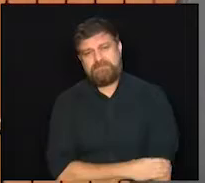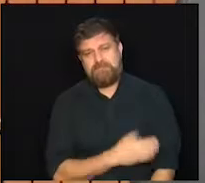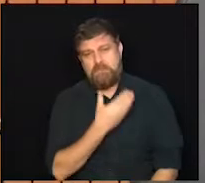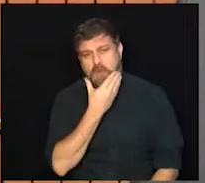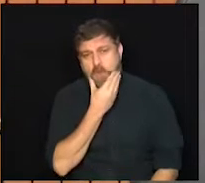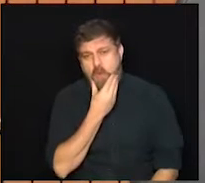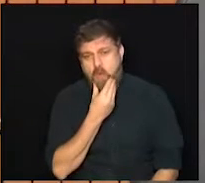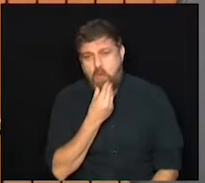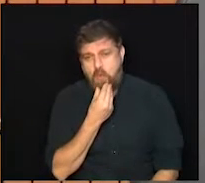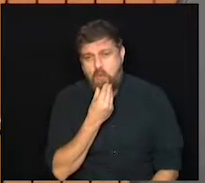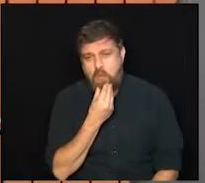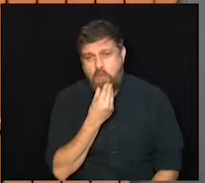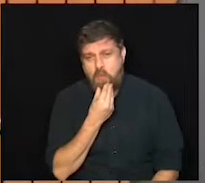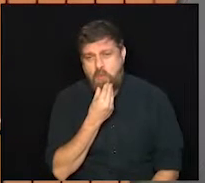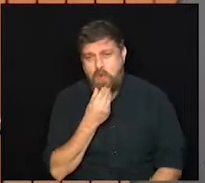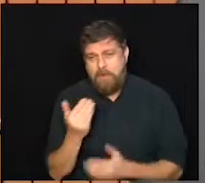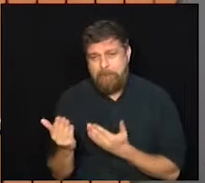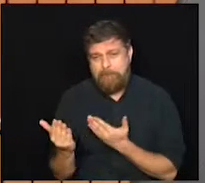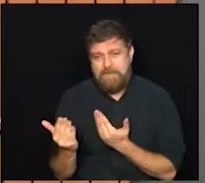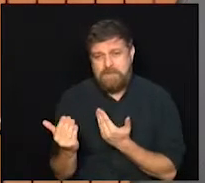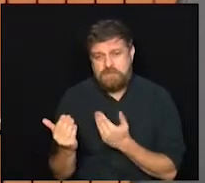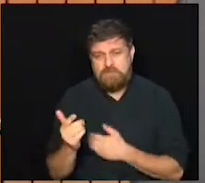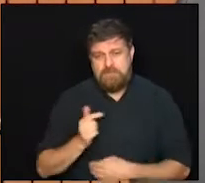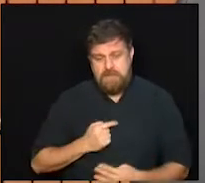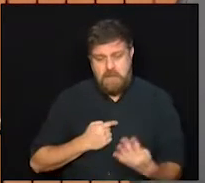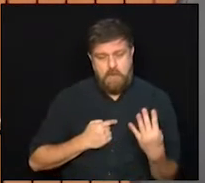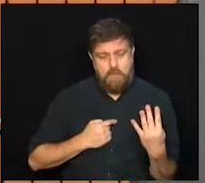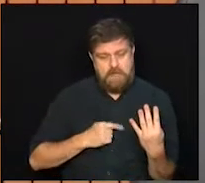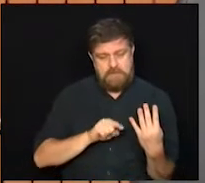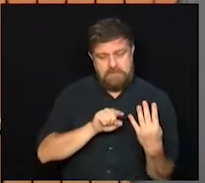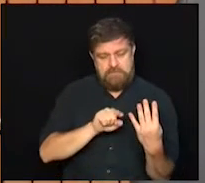Homens jovens têm